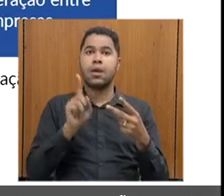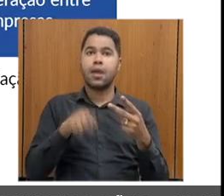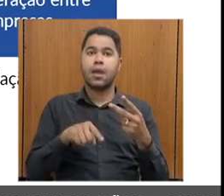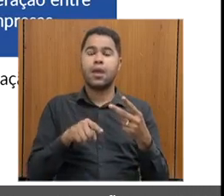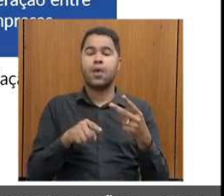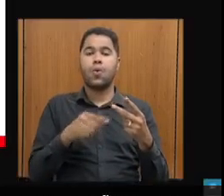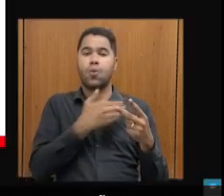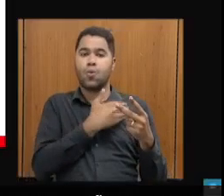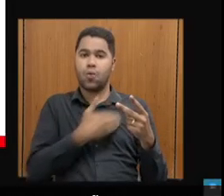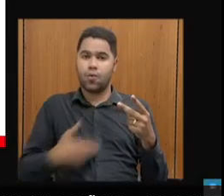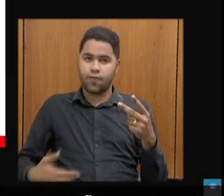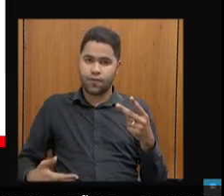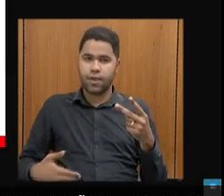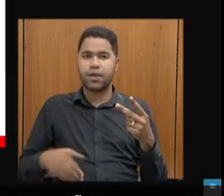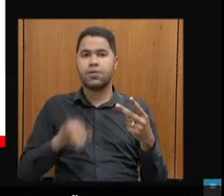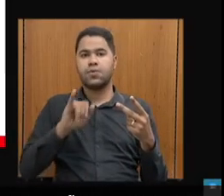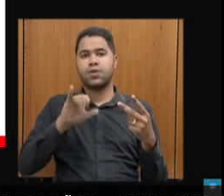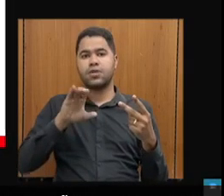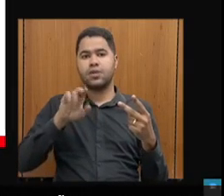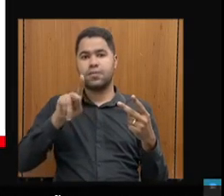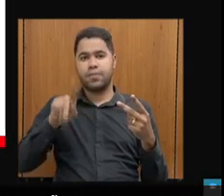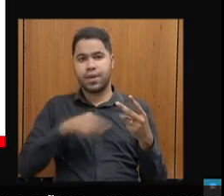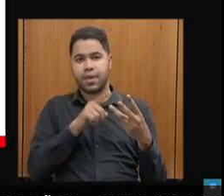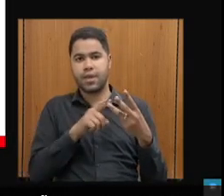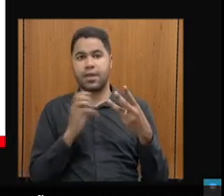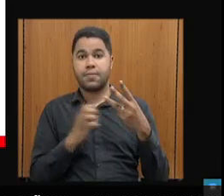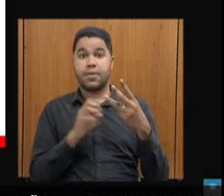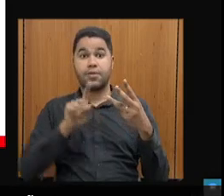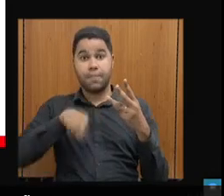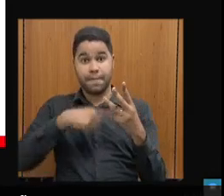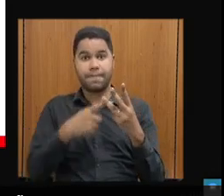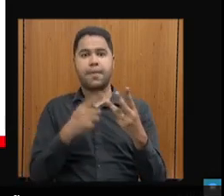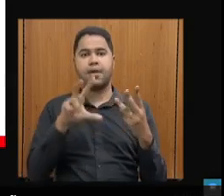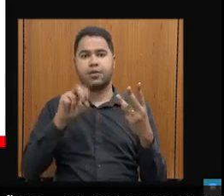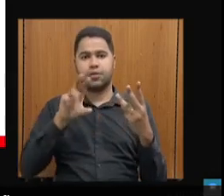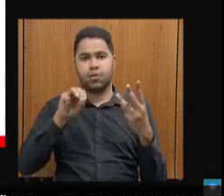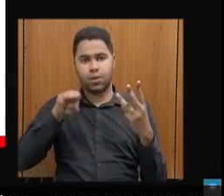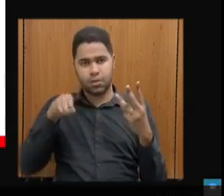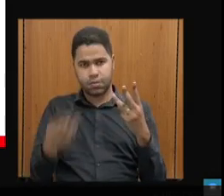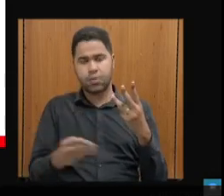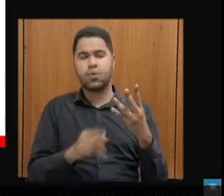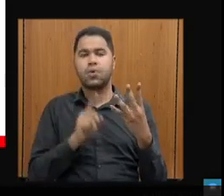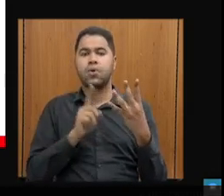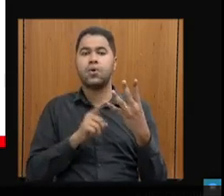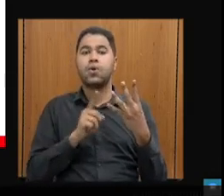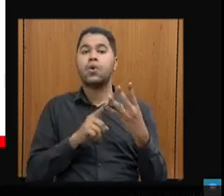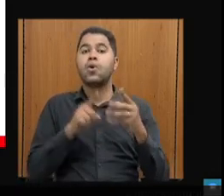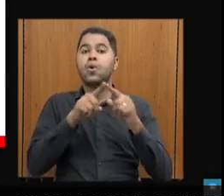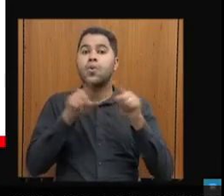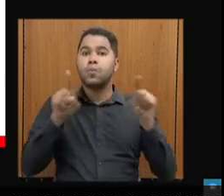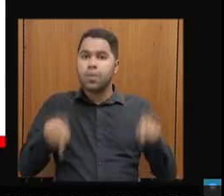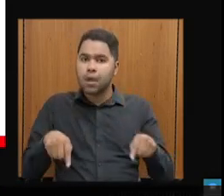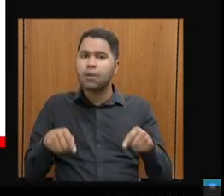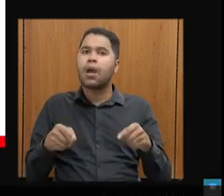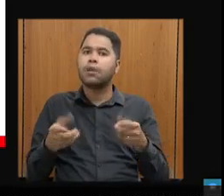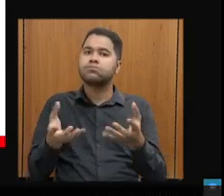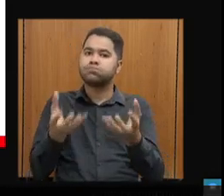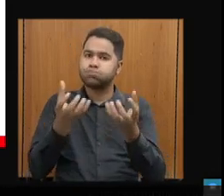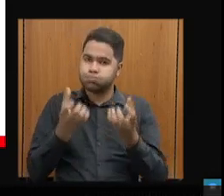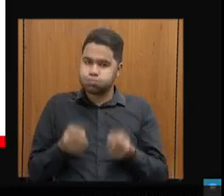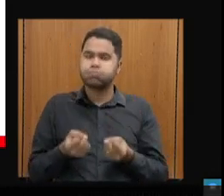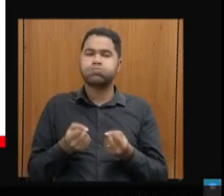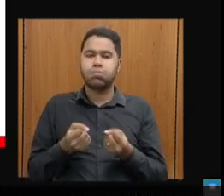com o governo neoci certeza as empresas mais 50 milhões é o mercado absorveu muito positivamente